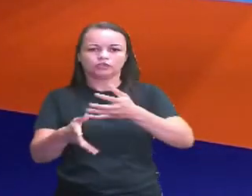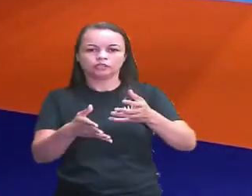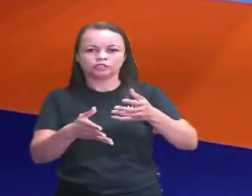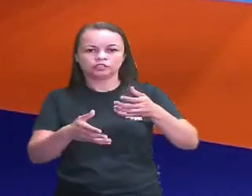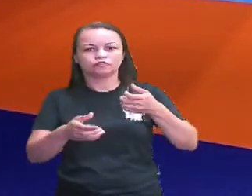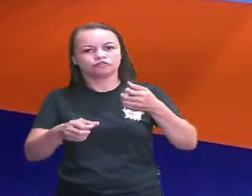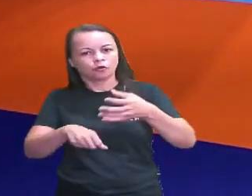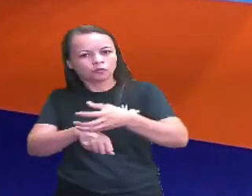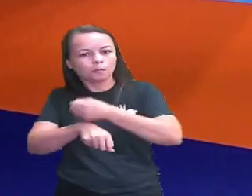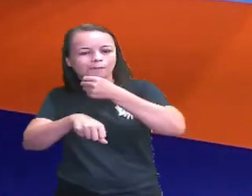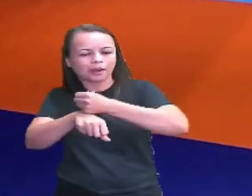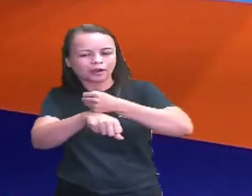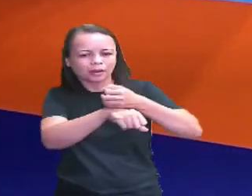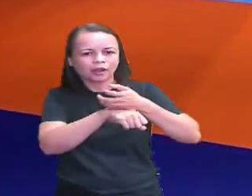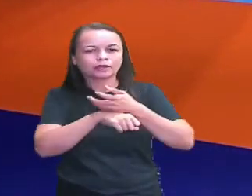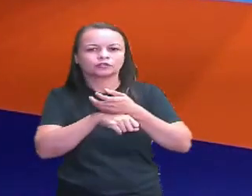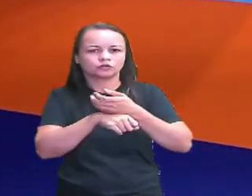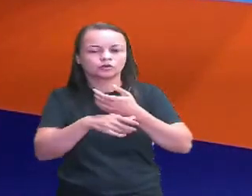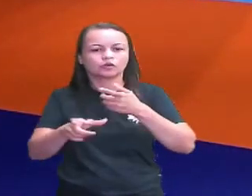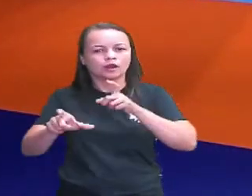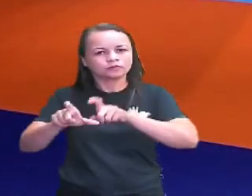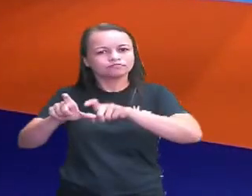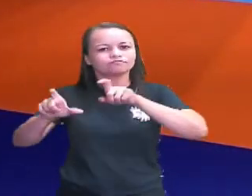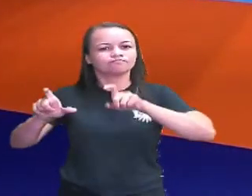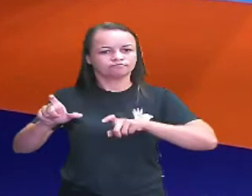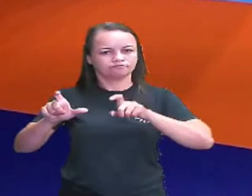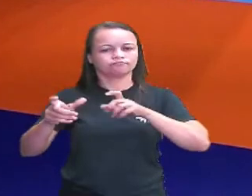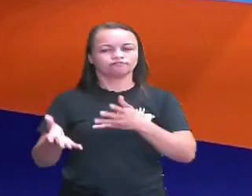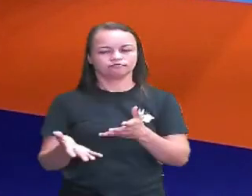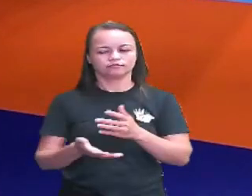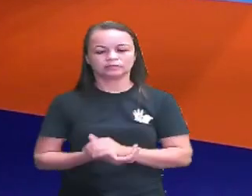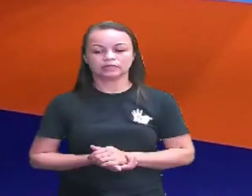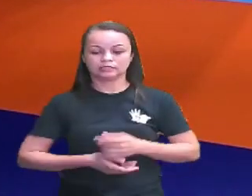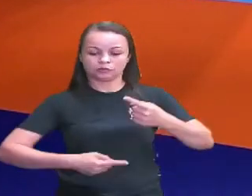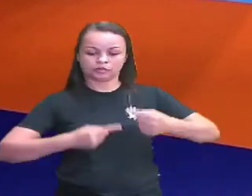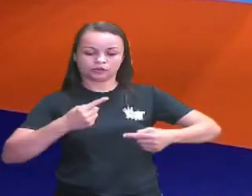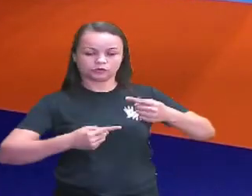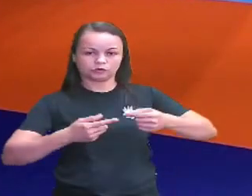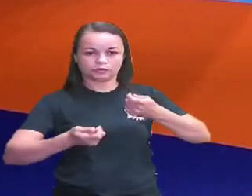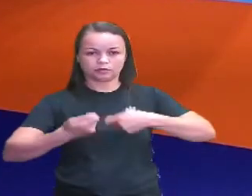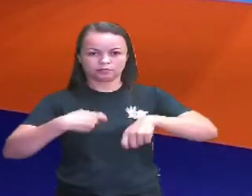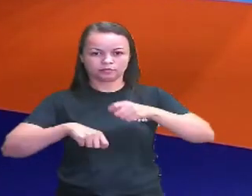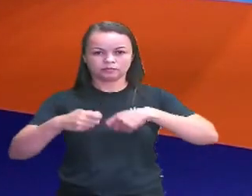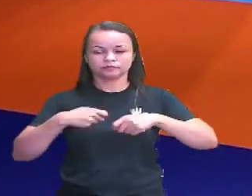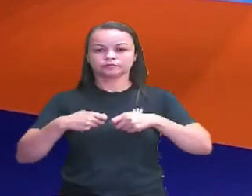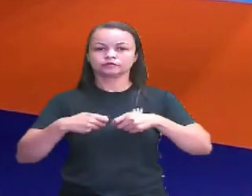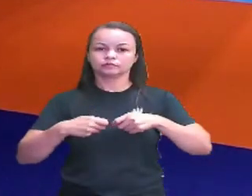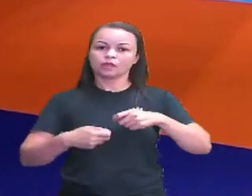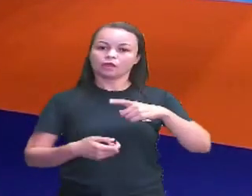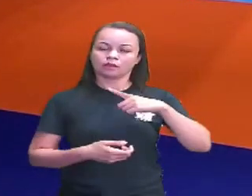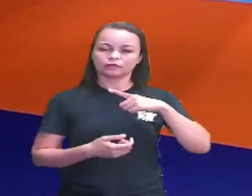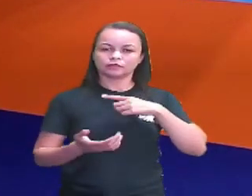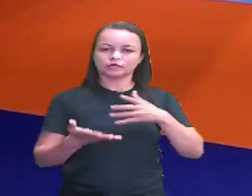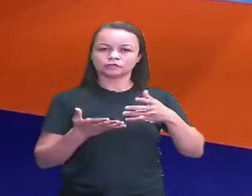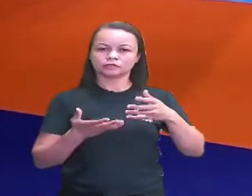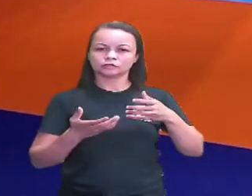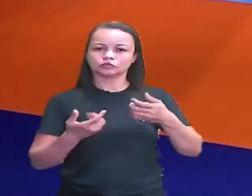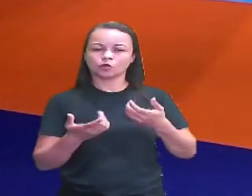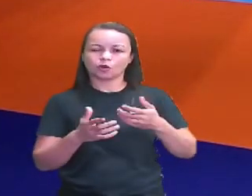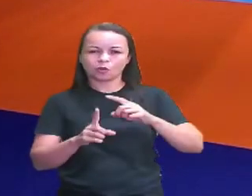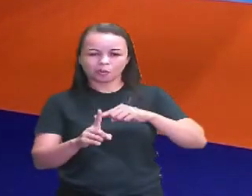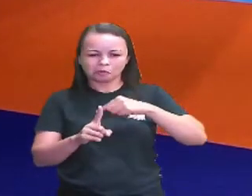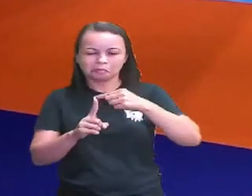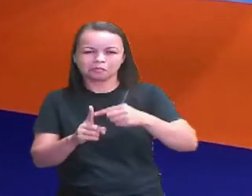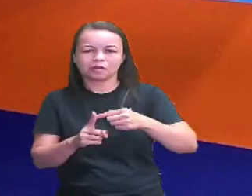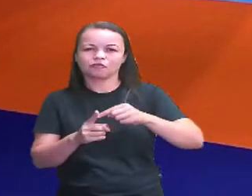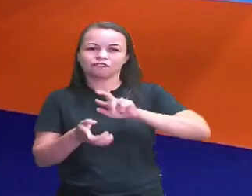os conflitos étnicos e as dificuldades econômicas e políticas herdadas somam imensas crises ao